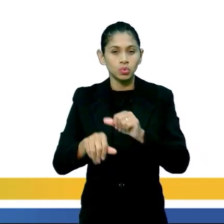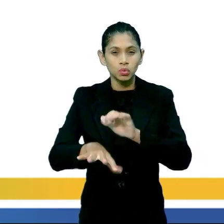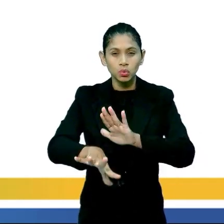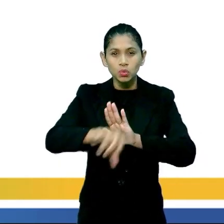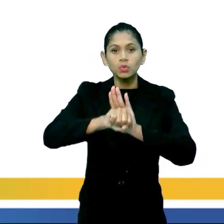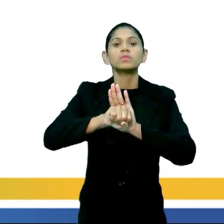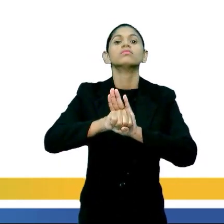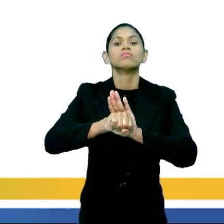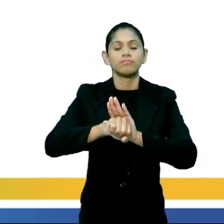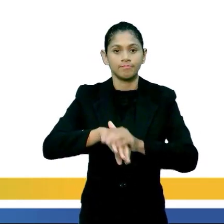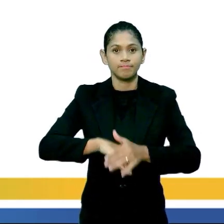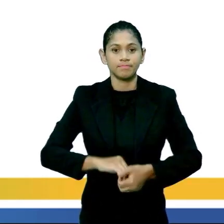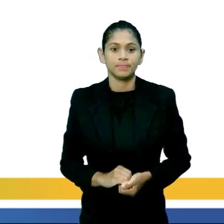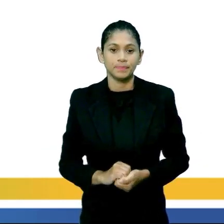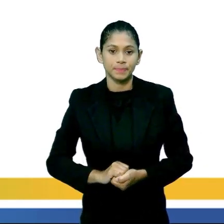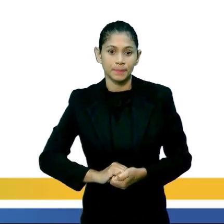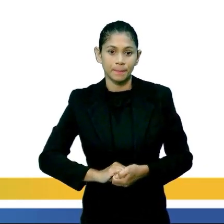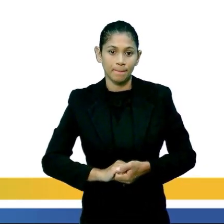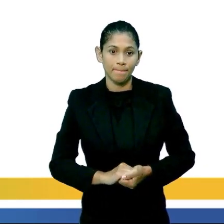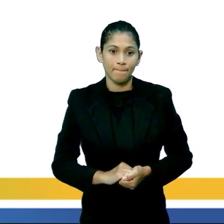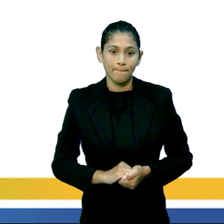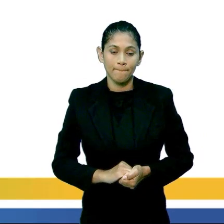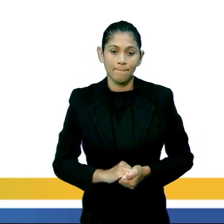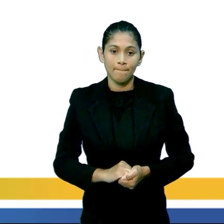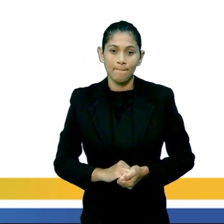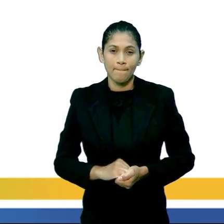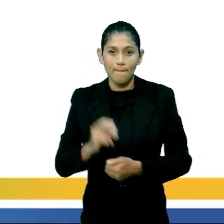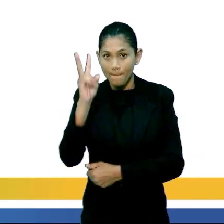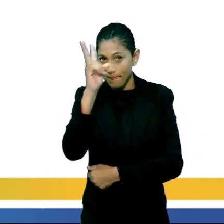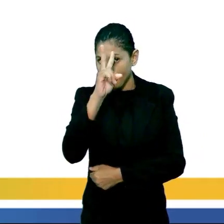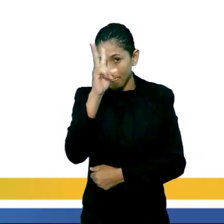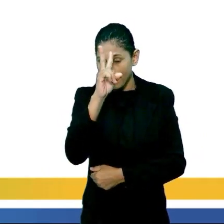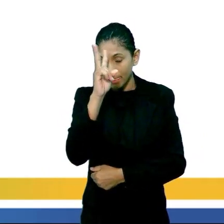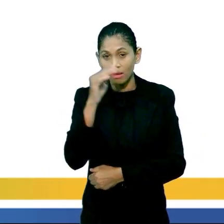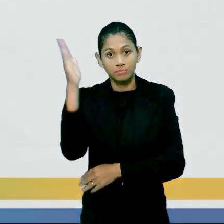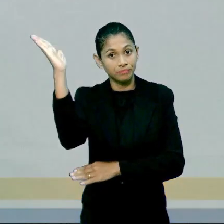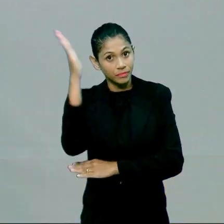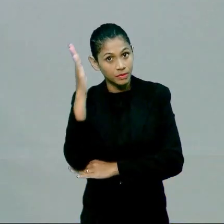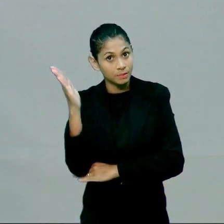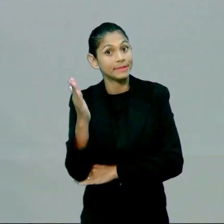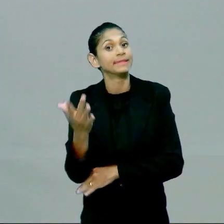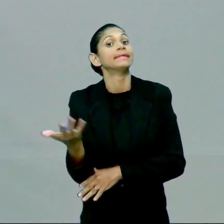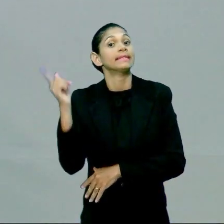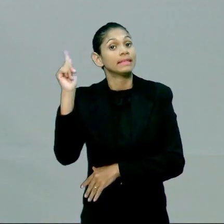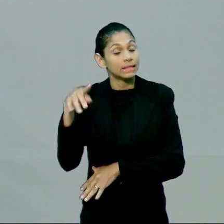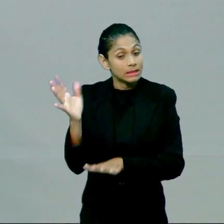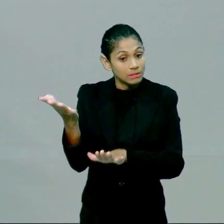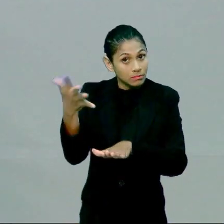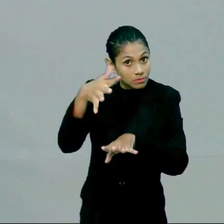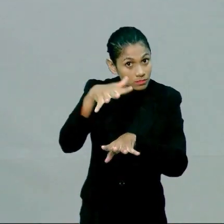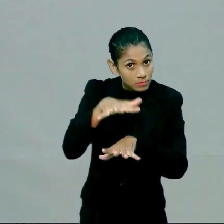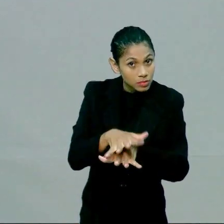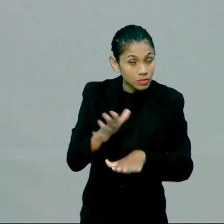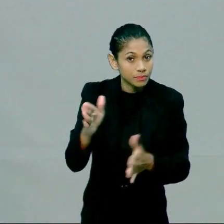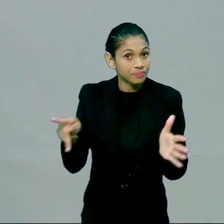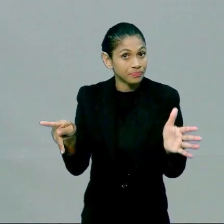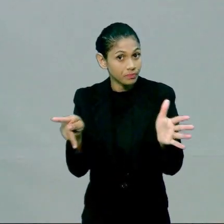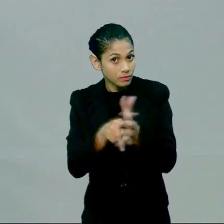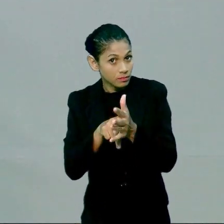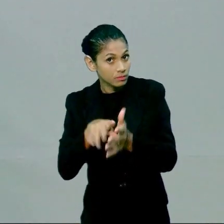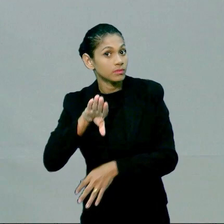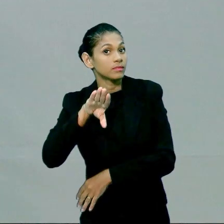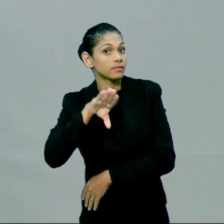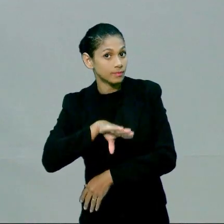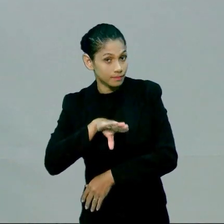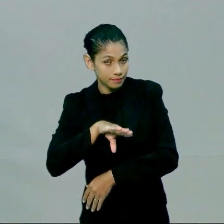produtos levados para a Europa, certo? Lembrando que o Brasil é colônia, né? É uma colônia de Portugal e por ser uma